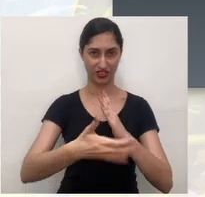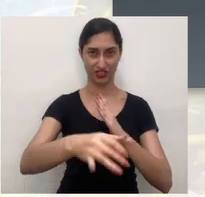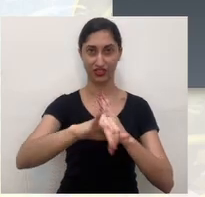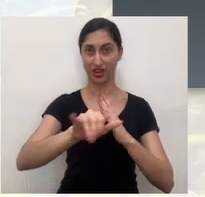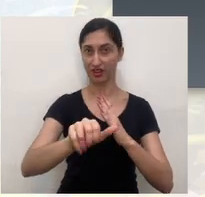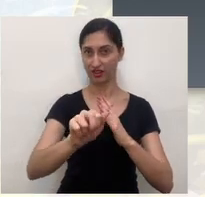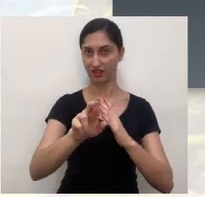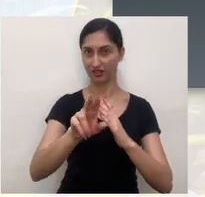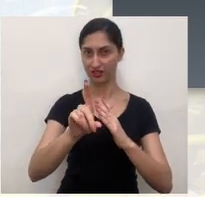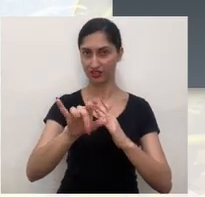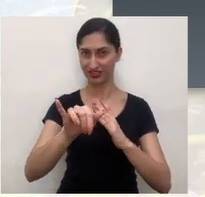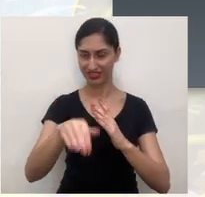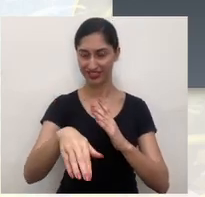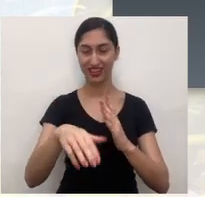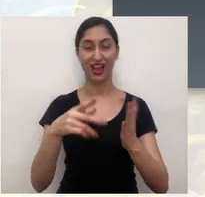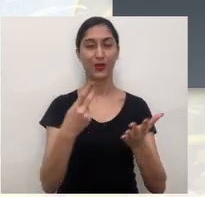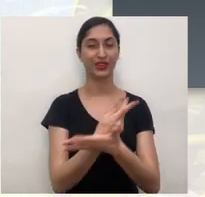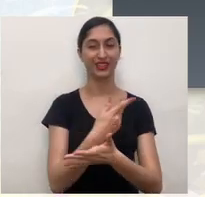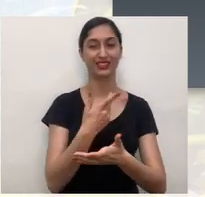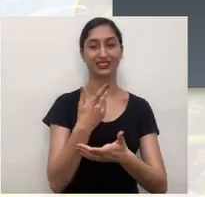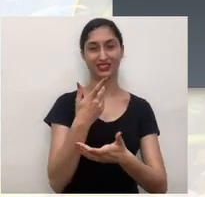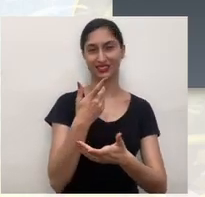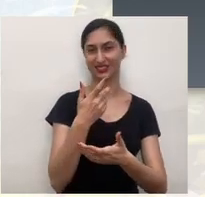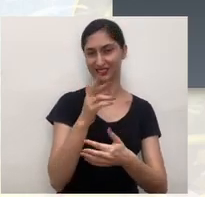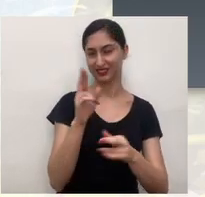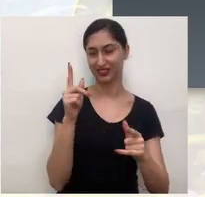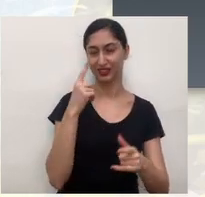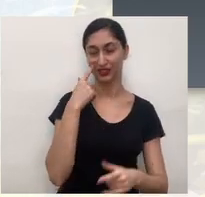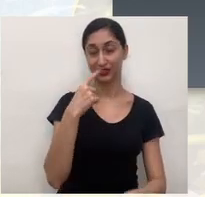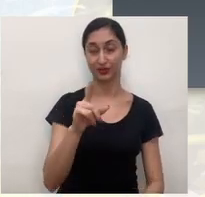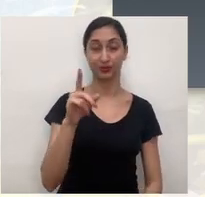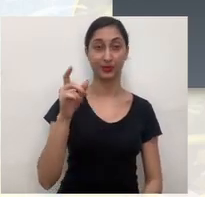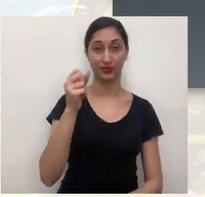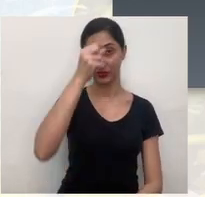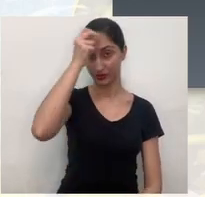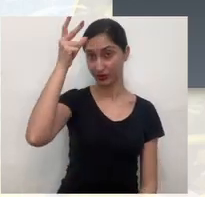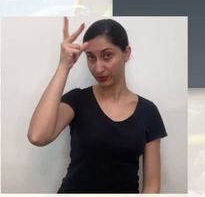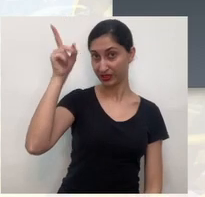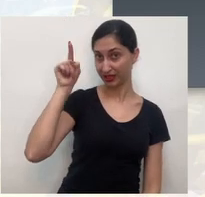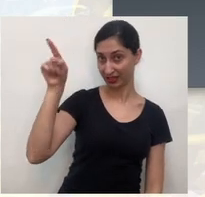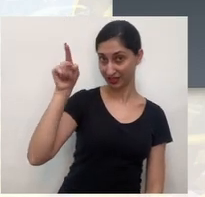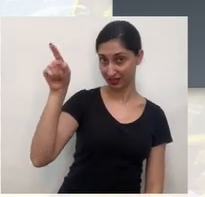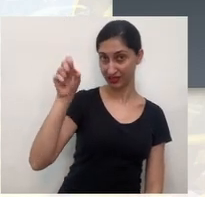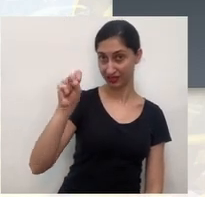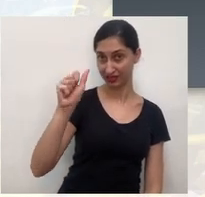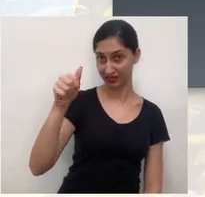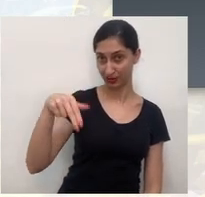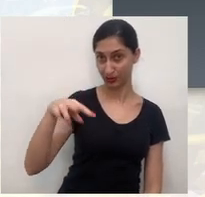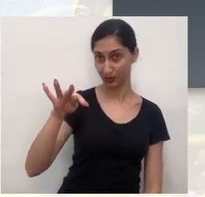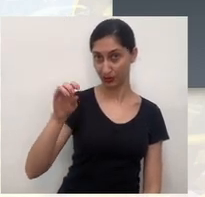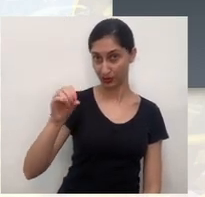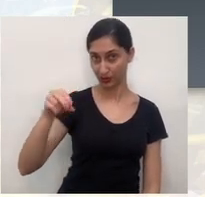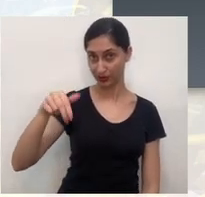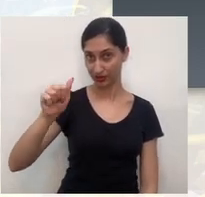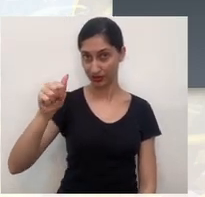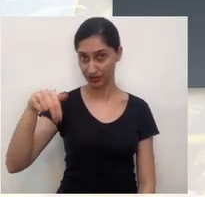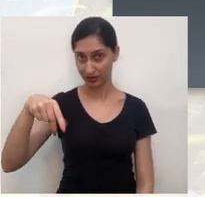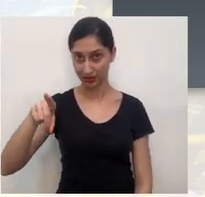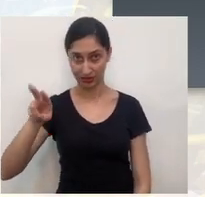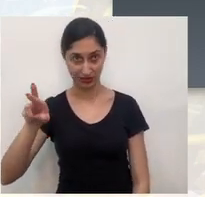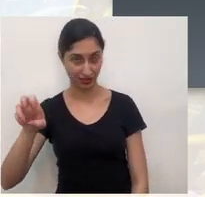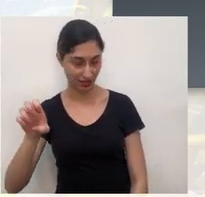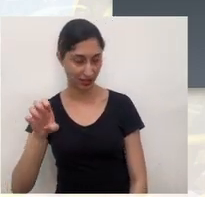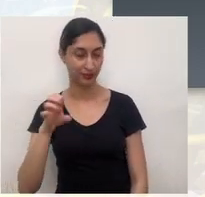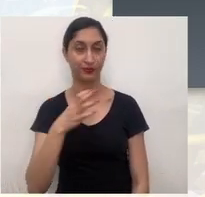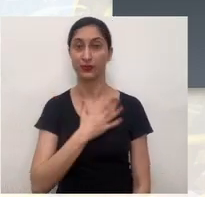uma coisa irônica, porque a prefeitura lá de Santo André ela gostou tanto do